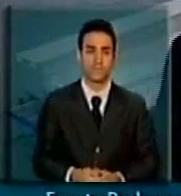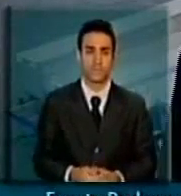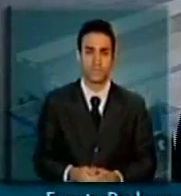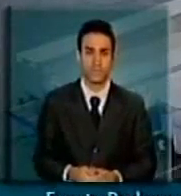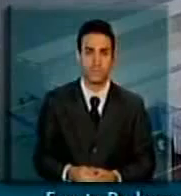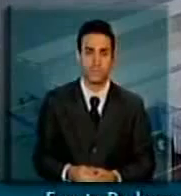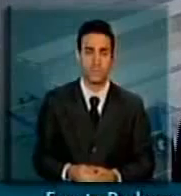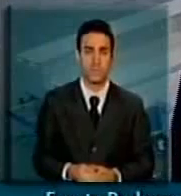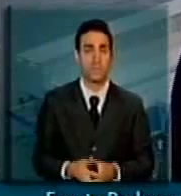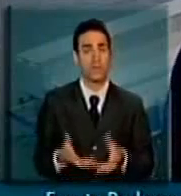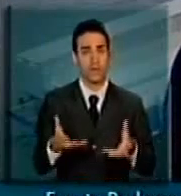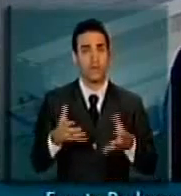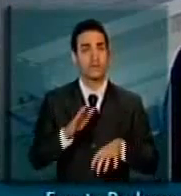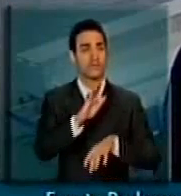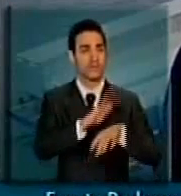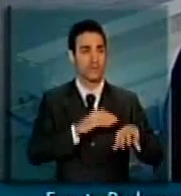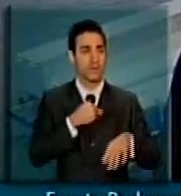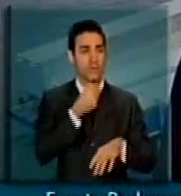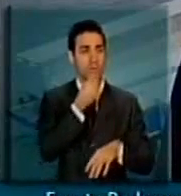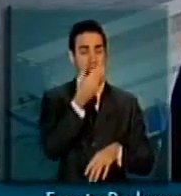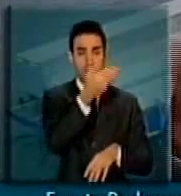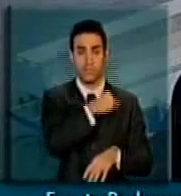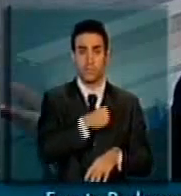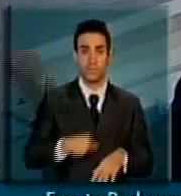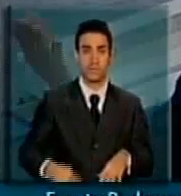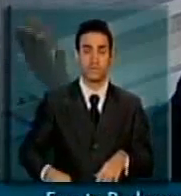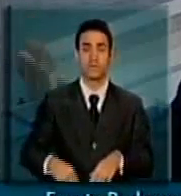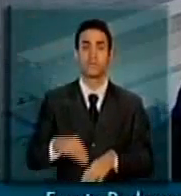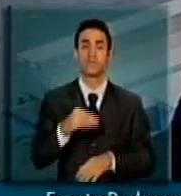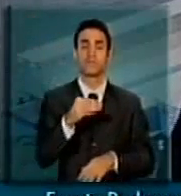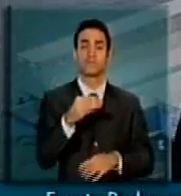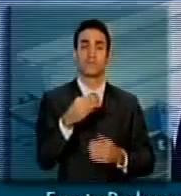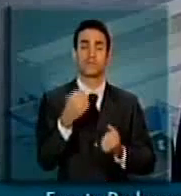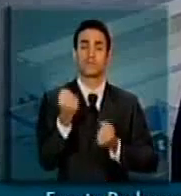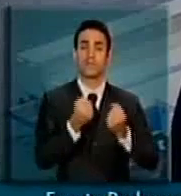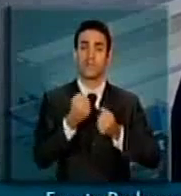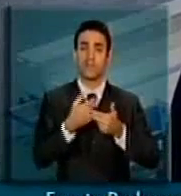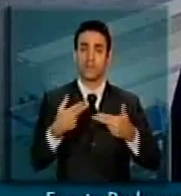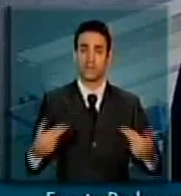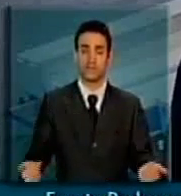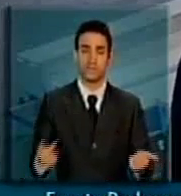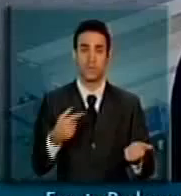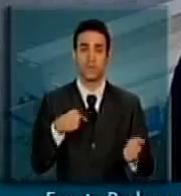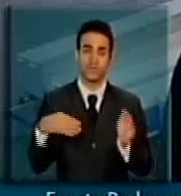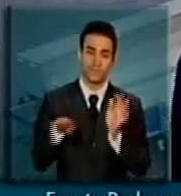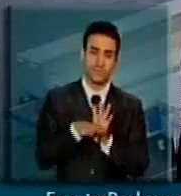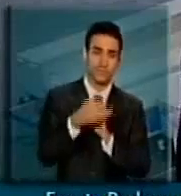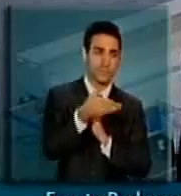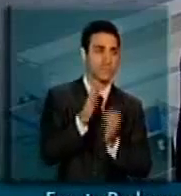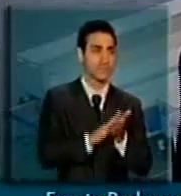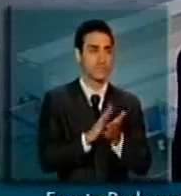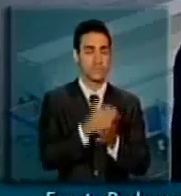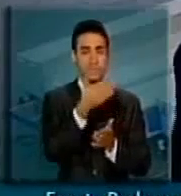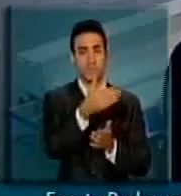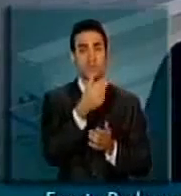Gostaríamos de convidar o nosso ministro dos Portos, Pedro Brito, a compor a mesa. Uma salva de palmas ao nosso ministro.